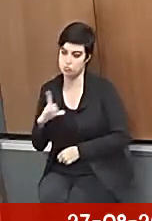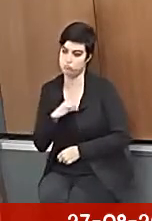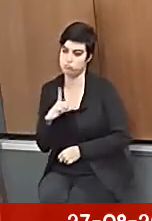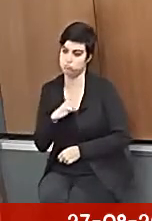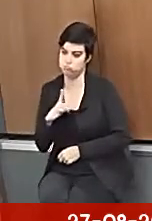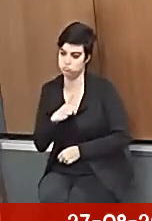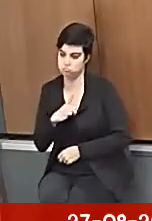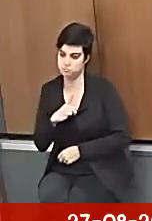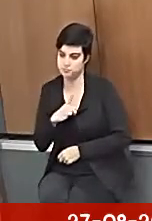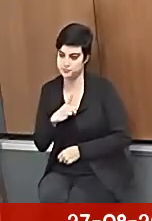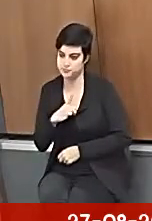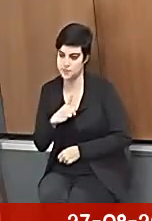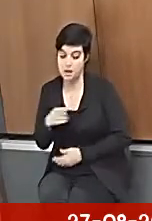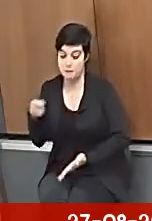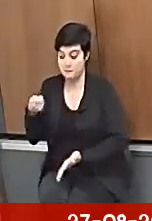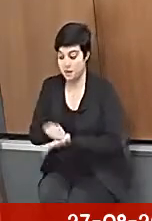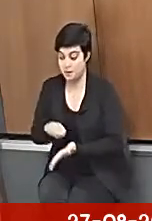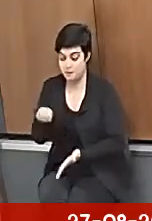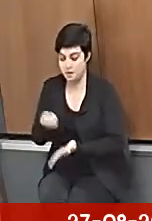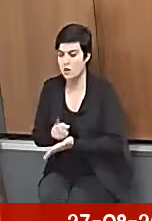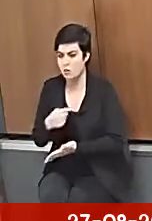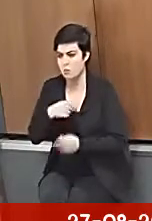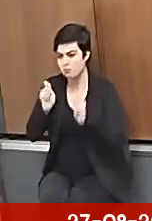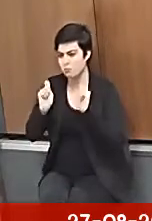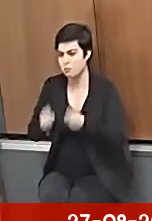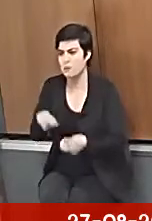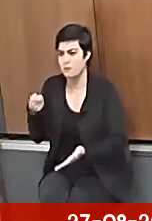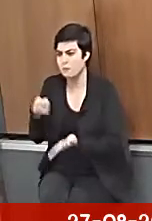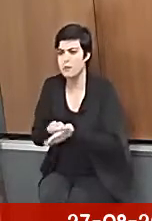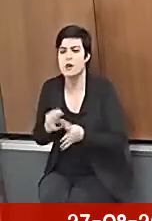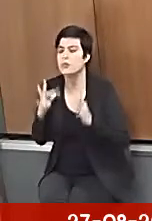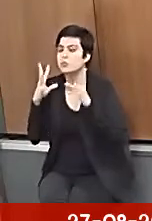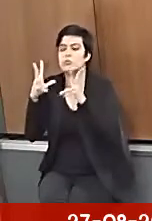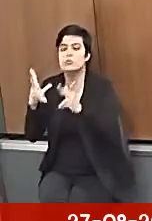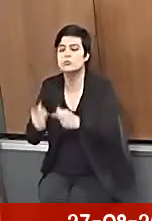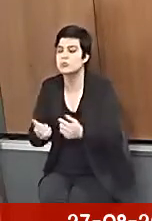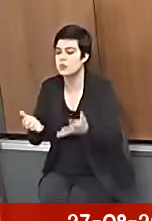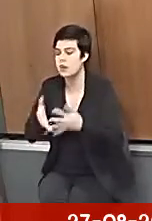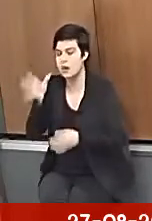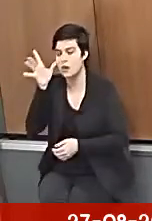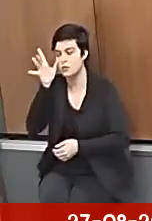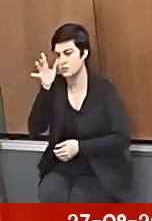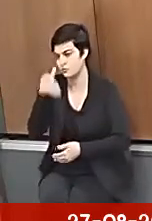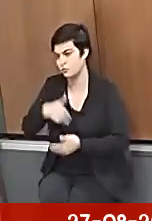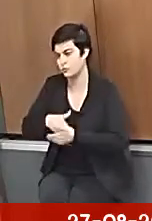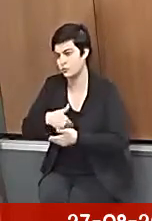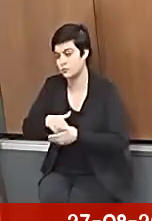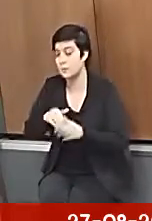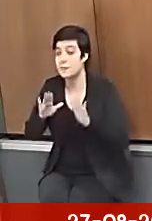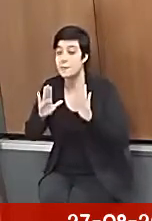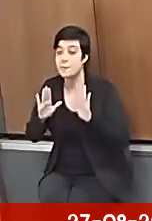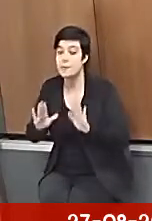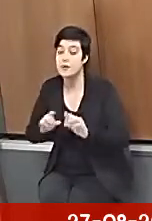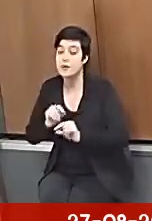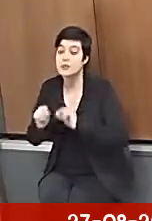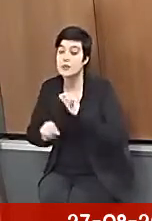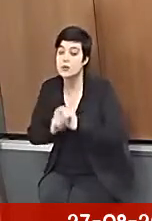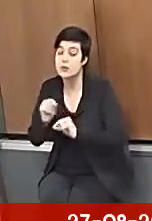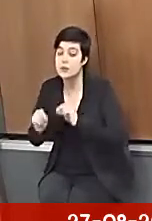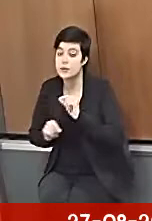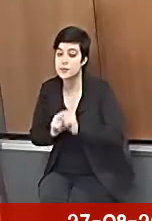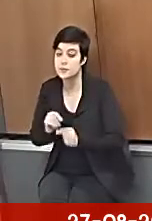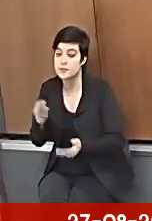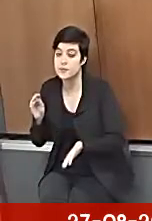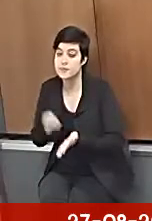direito não é questão de pagar não eu tenho condições de pagar para todo mundo que quiser assistir um jogo um negócio galera é a